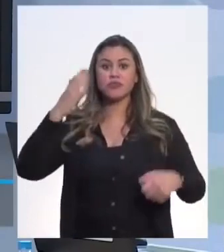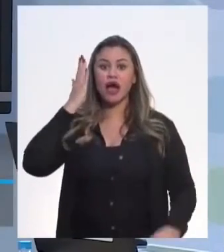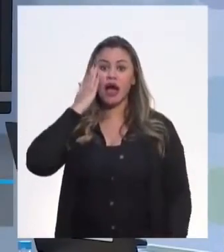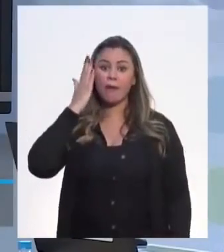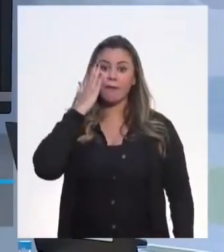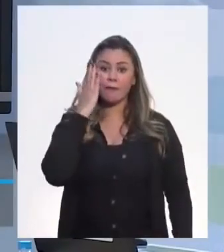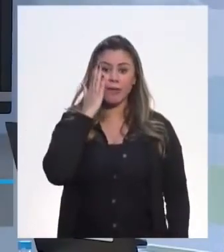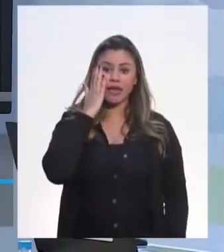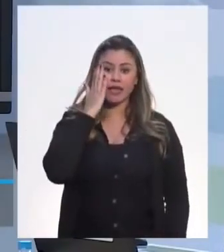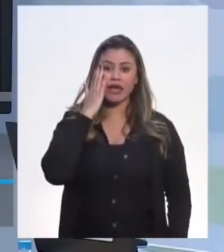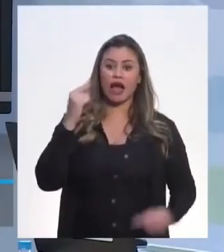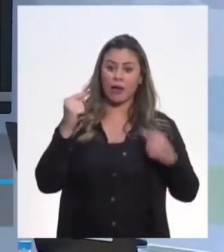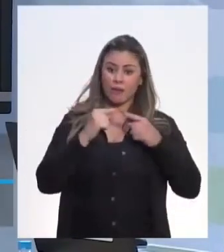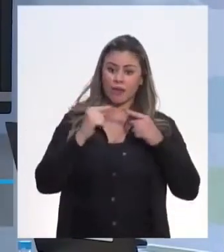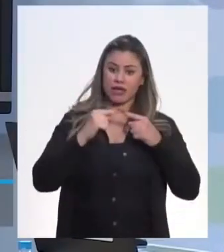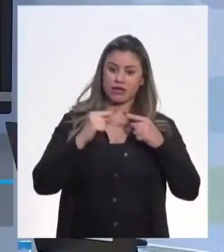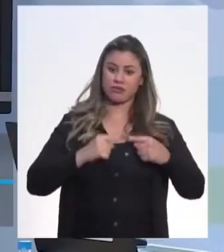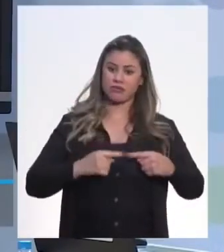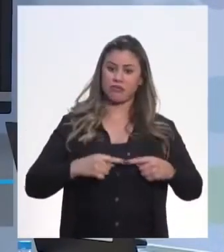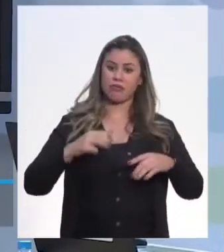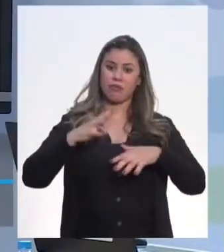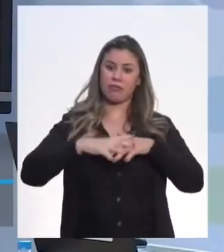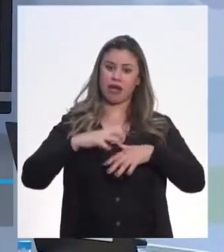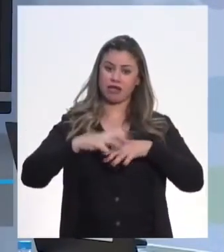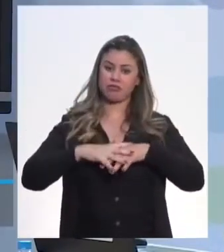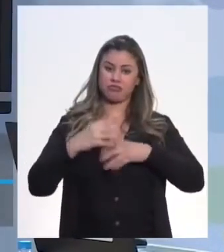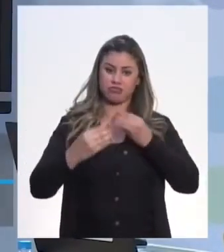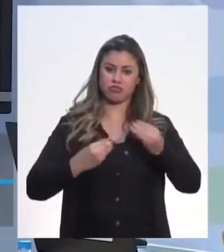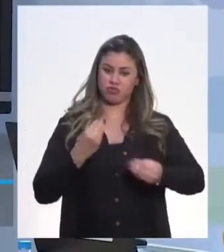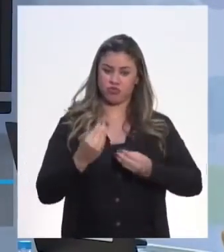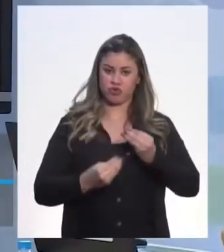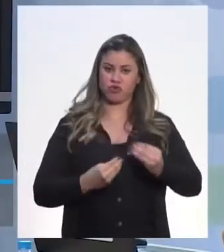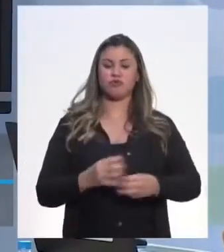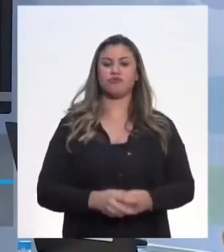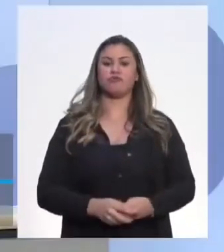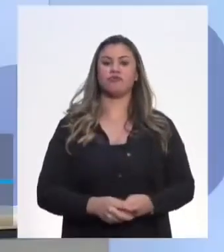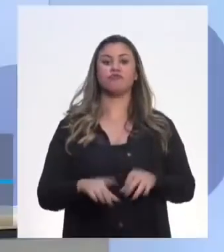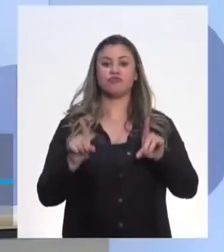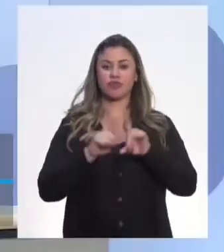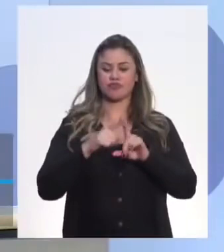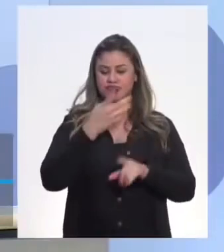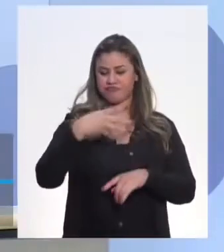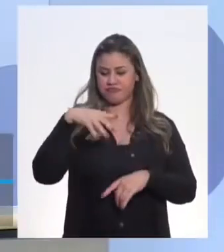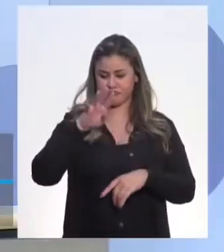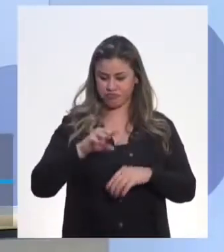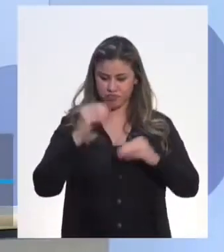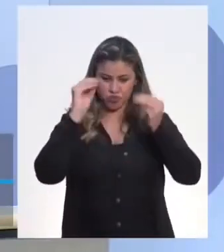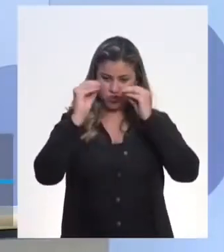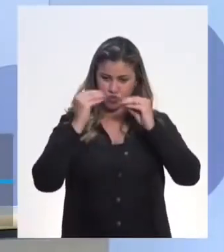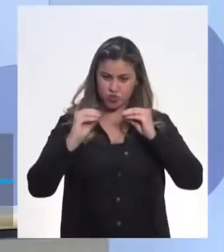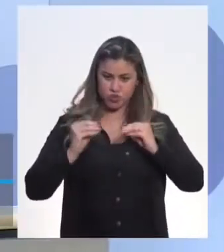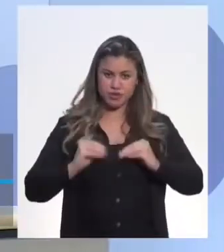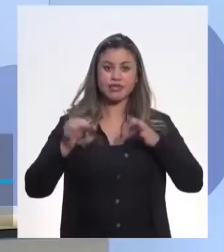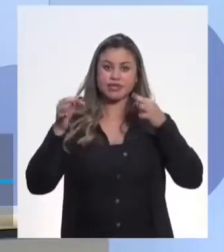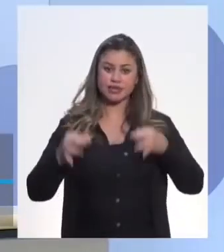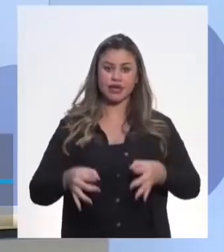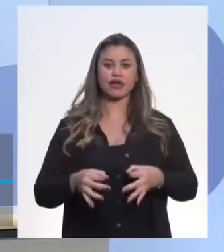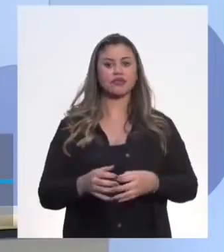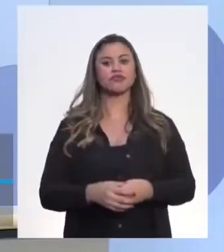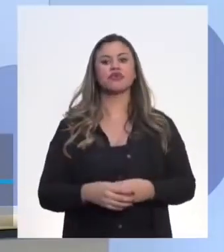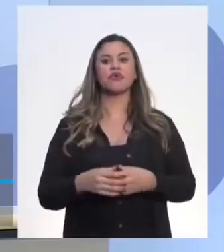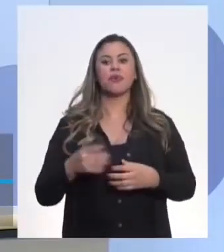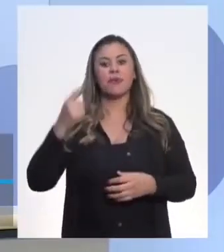é a questão matemática para poder utilizar essas planilhas questão também saber preencher lá né na forma com que você vai preencher